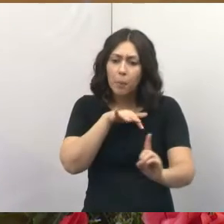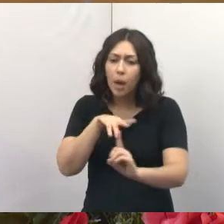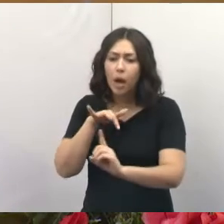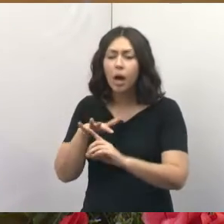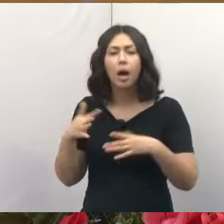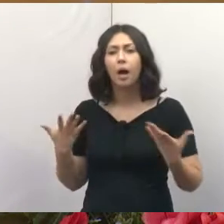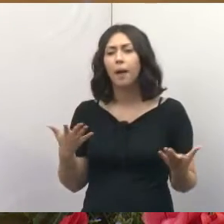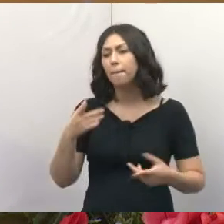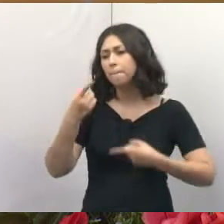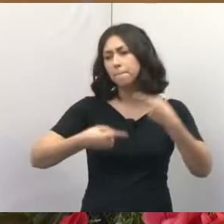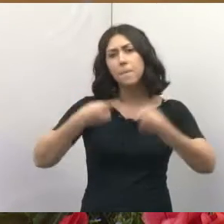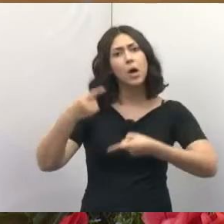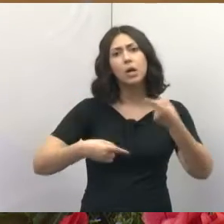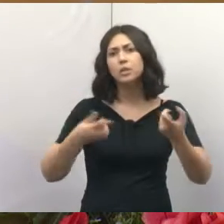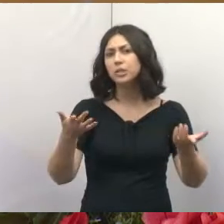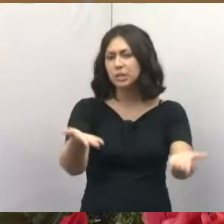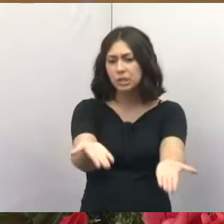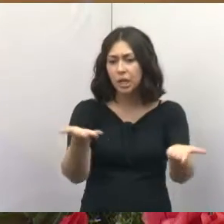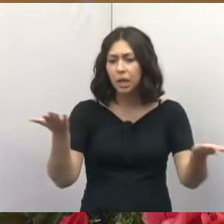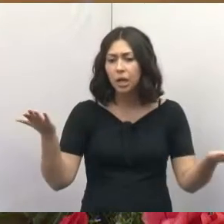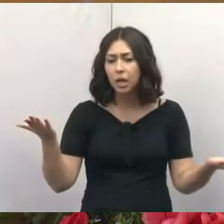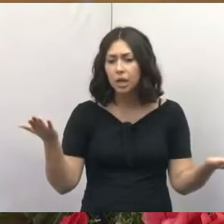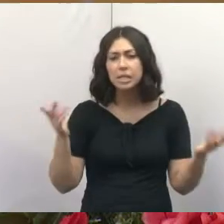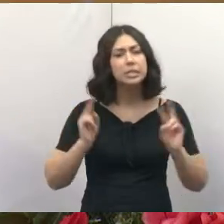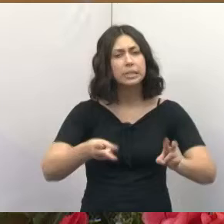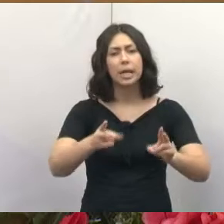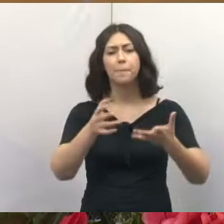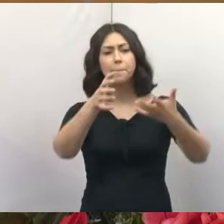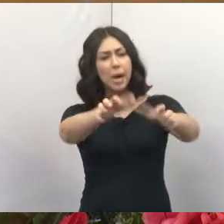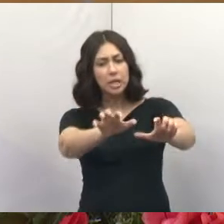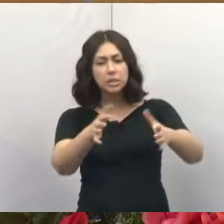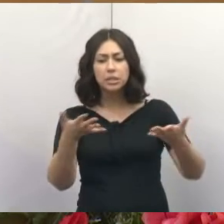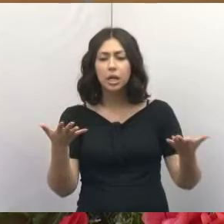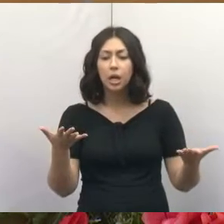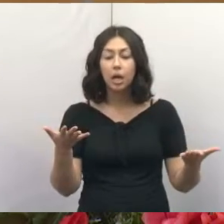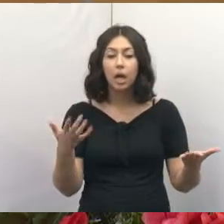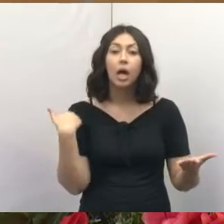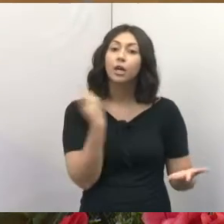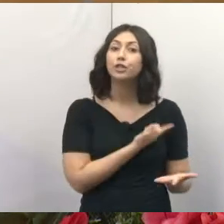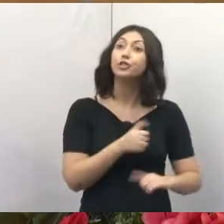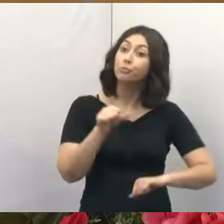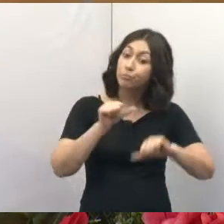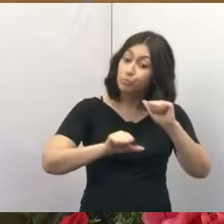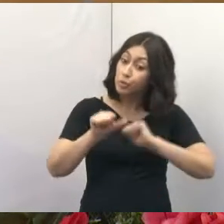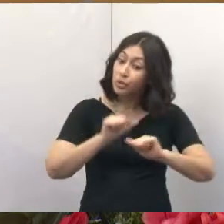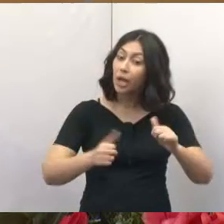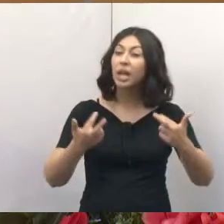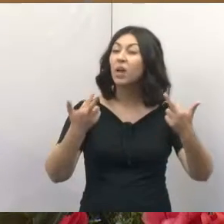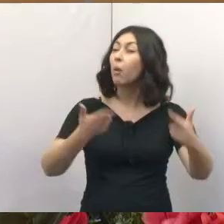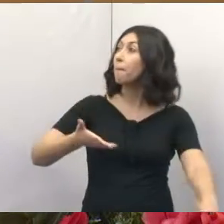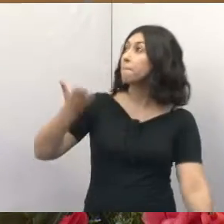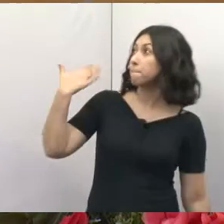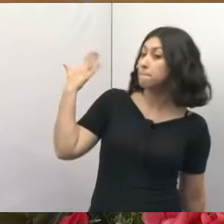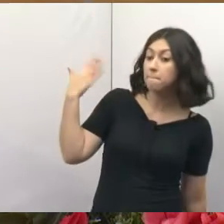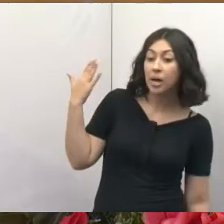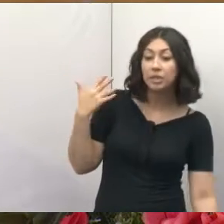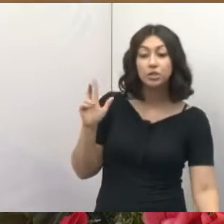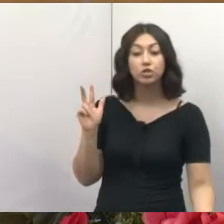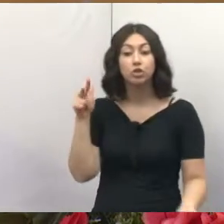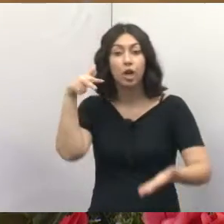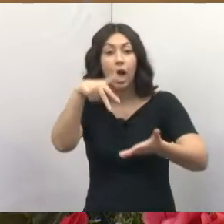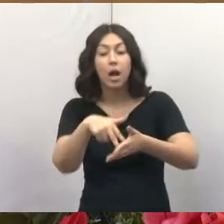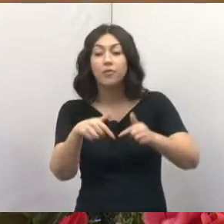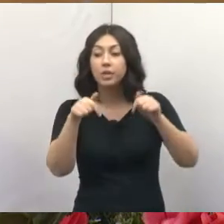É assim a política que funciona. A política sempre foi assim. Né? E nós estamos mudando ainda, não como era no passado, que você vinha para